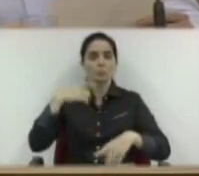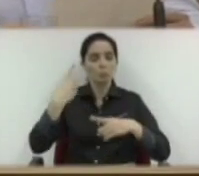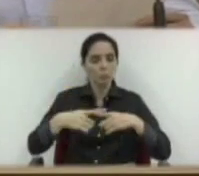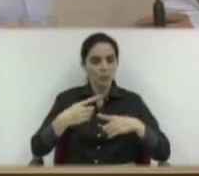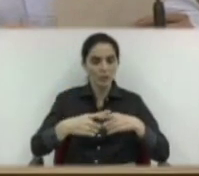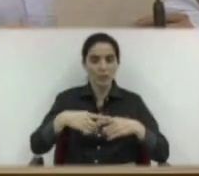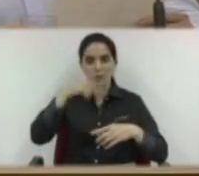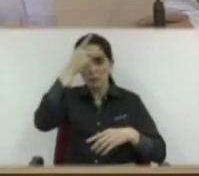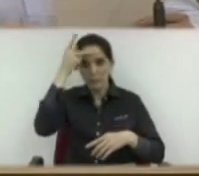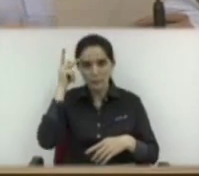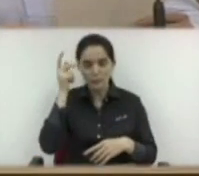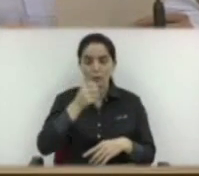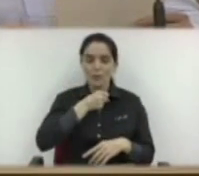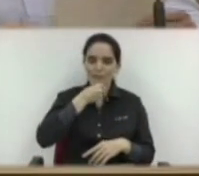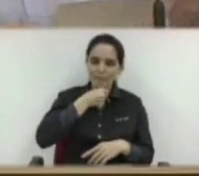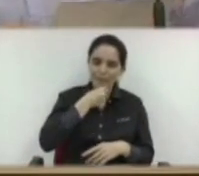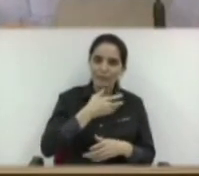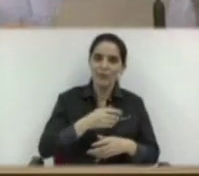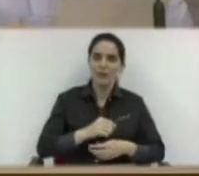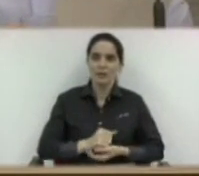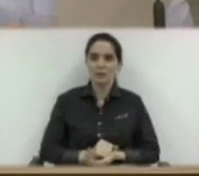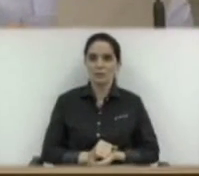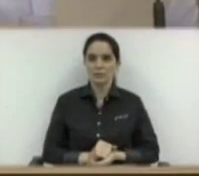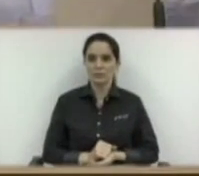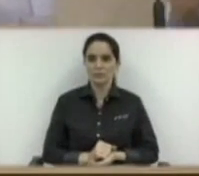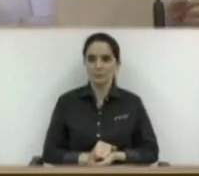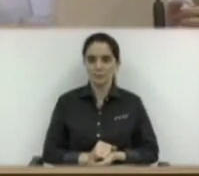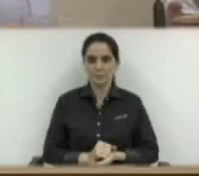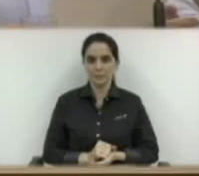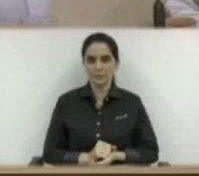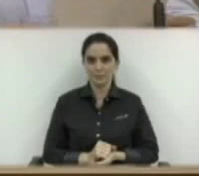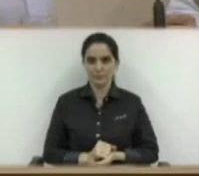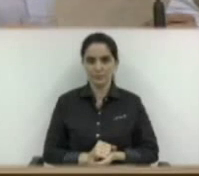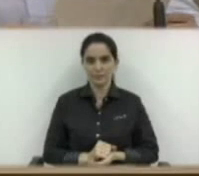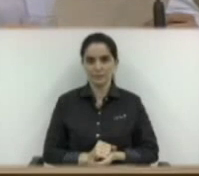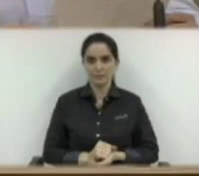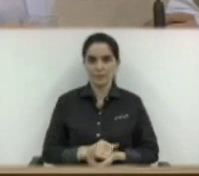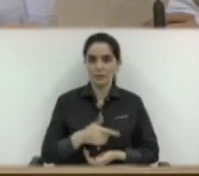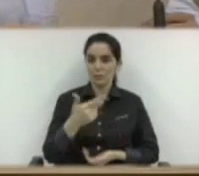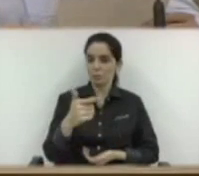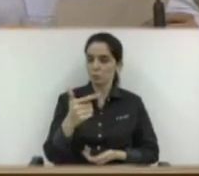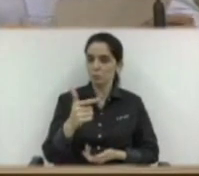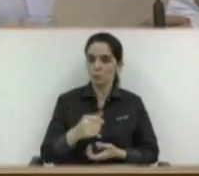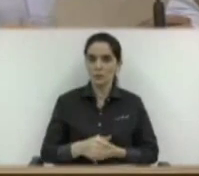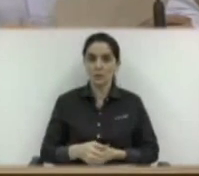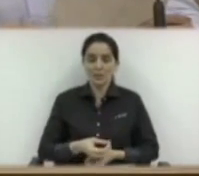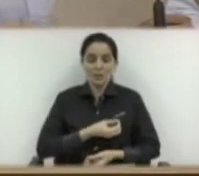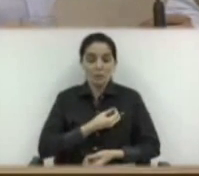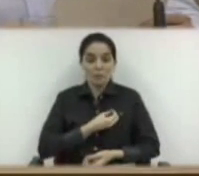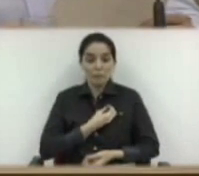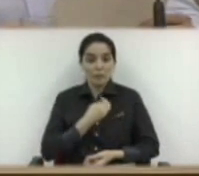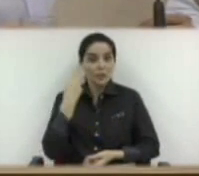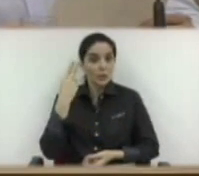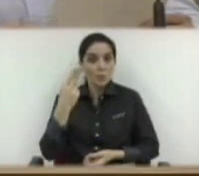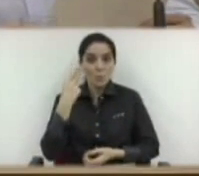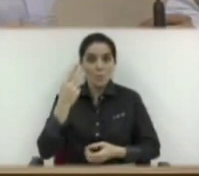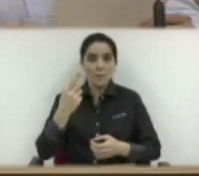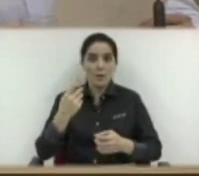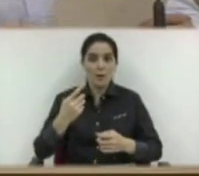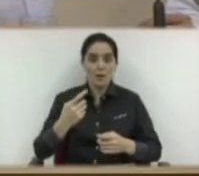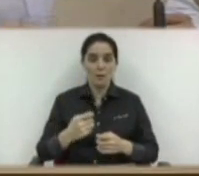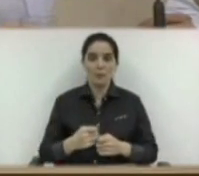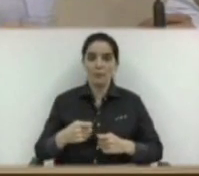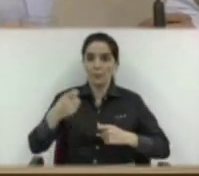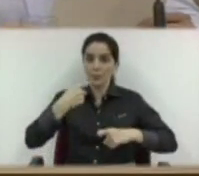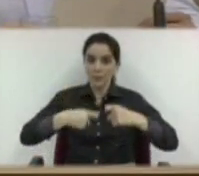naturais, privando de forma mais ativa a sua sexualidade, sendo que muitos não